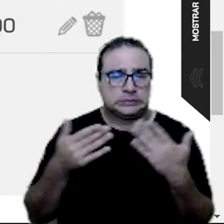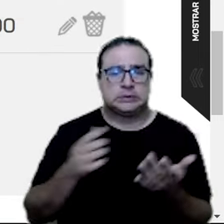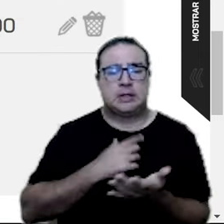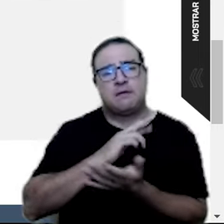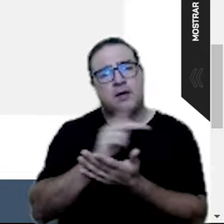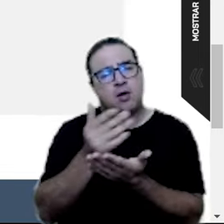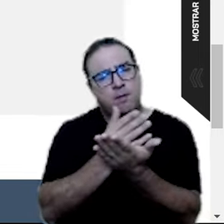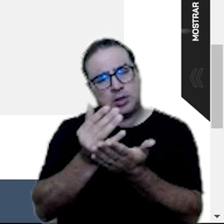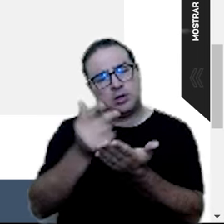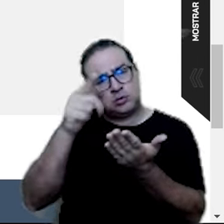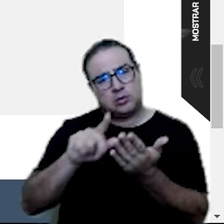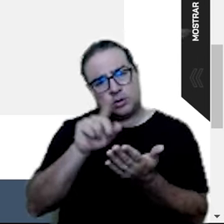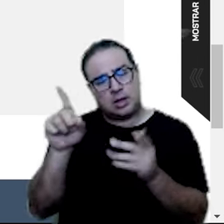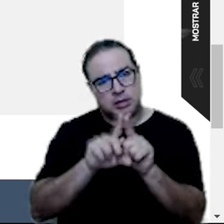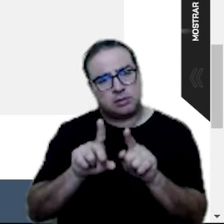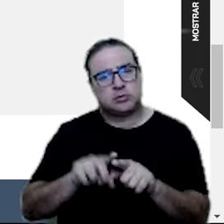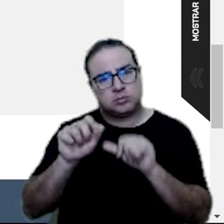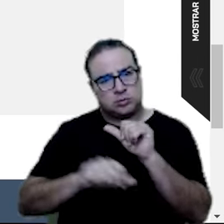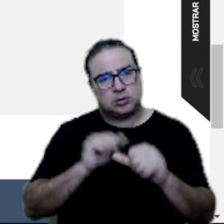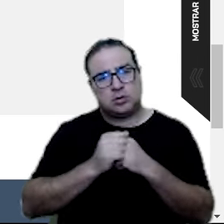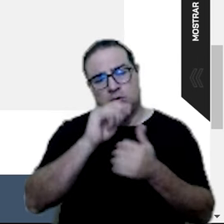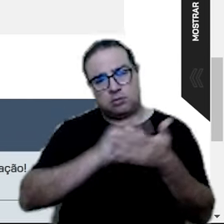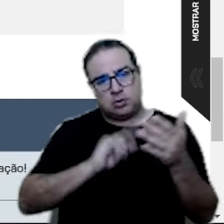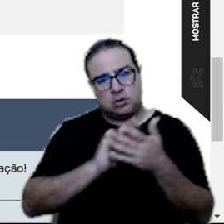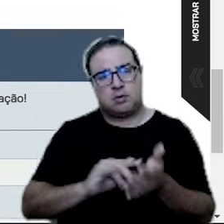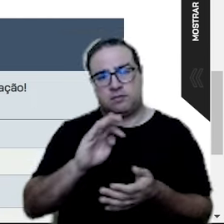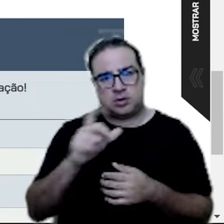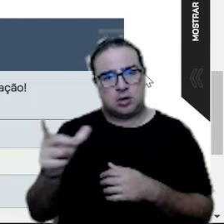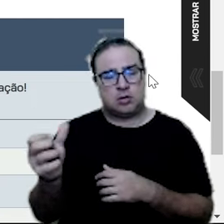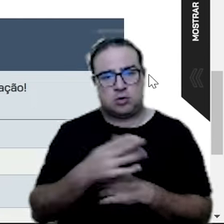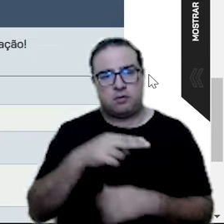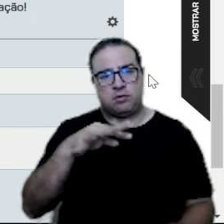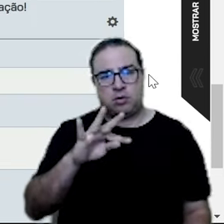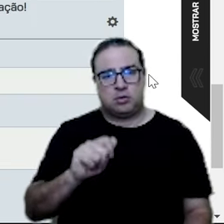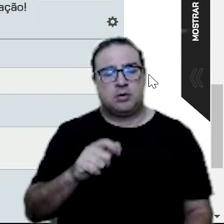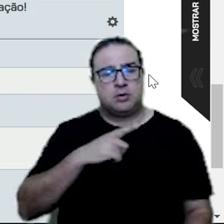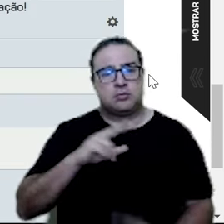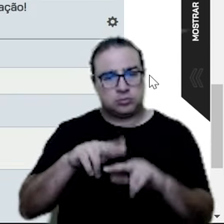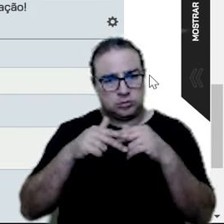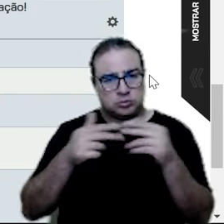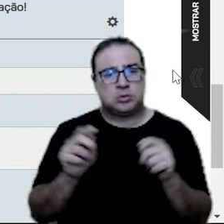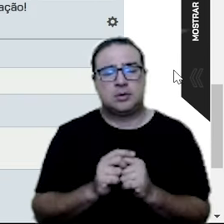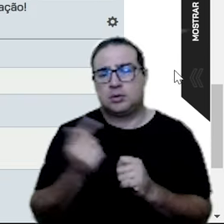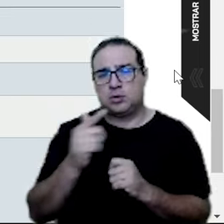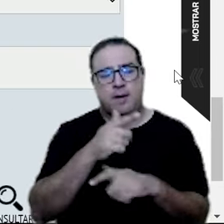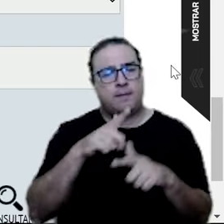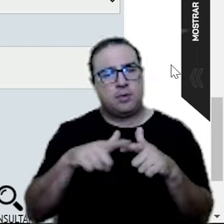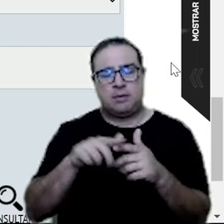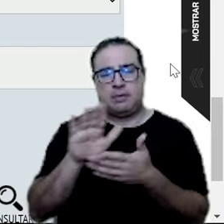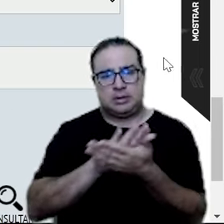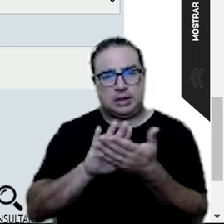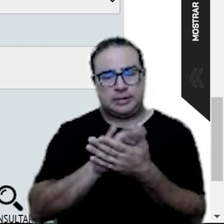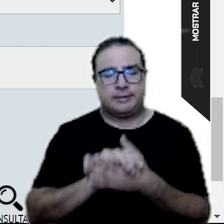né Então aí teria que reiniciar lá e mexer no documento fiscal numa nova nota né nesse caso a gente não teve